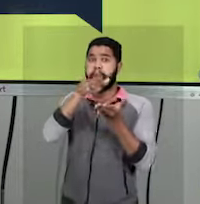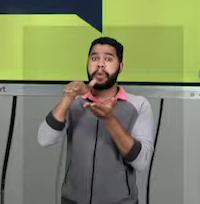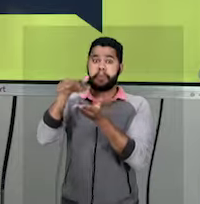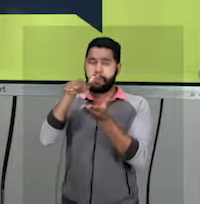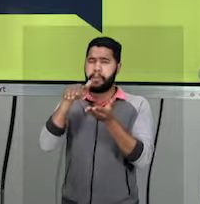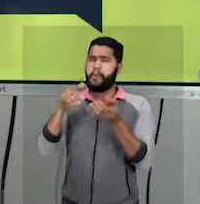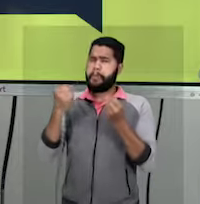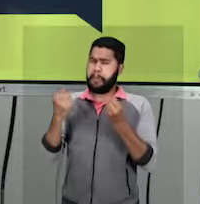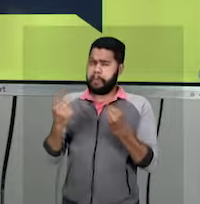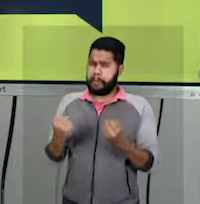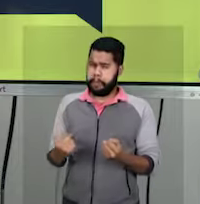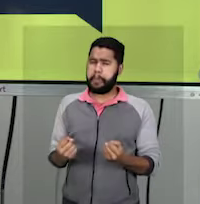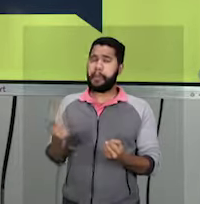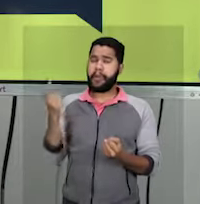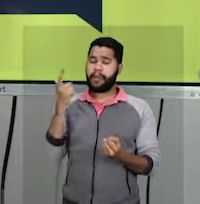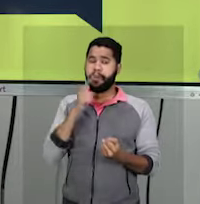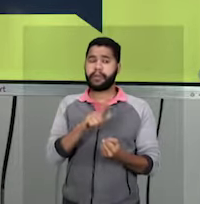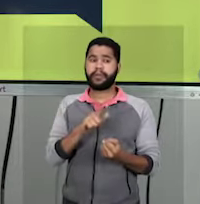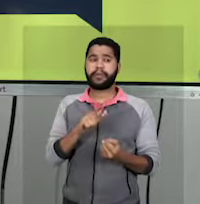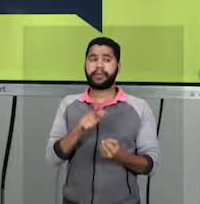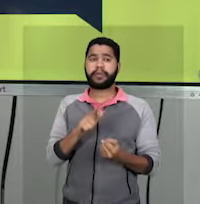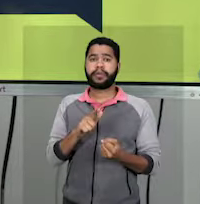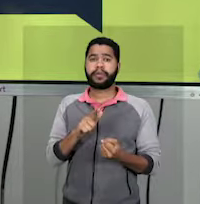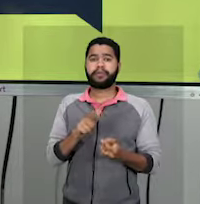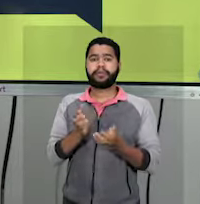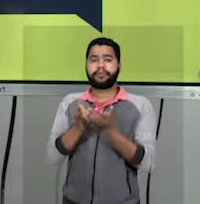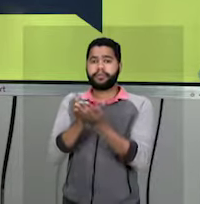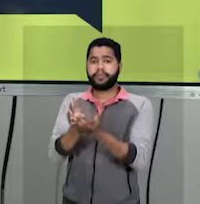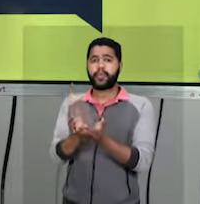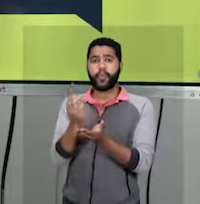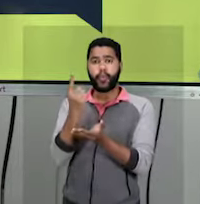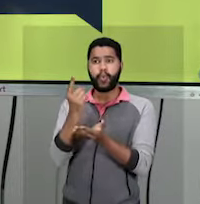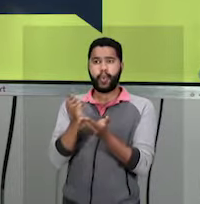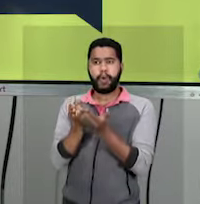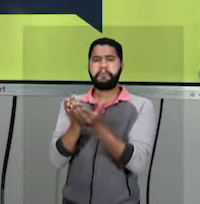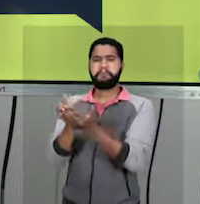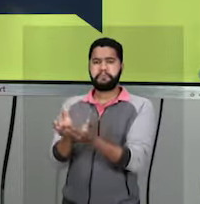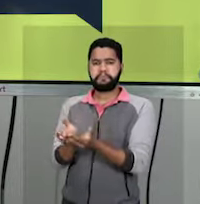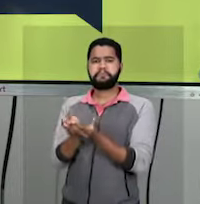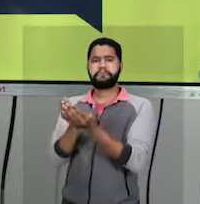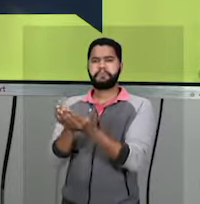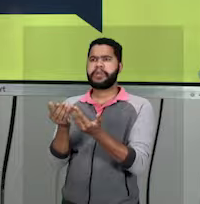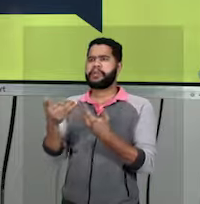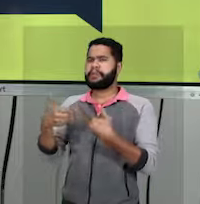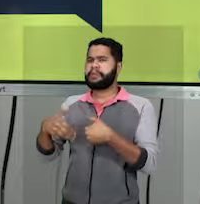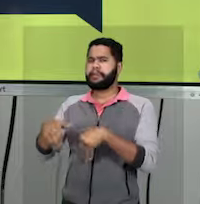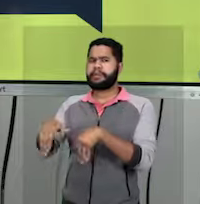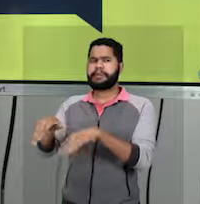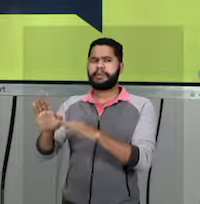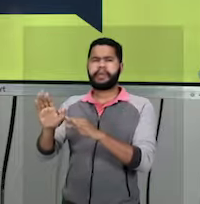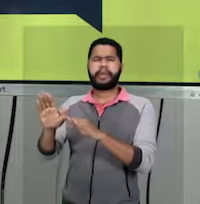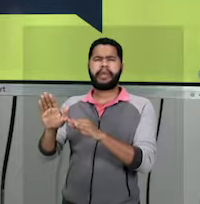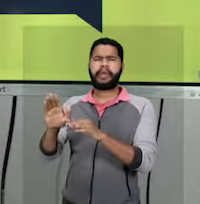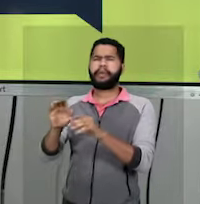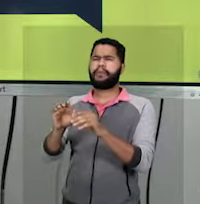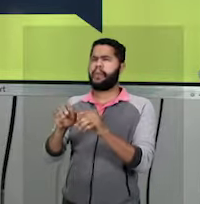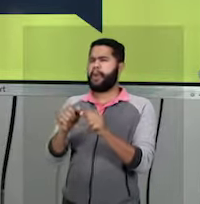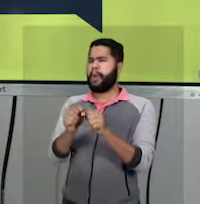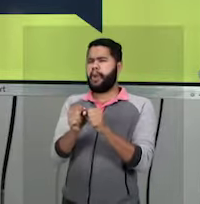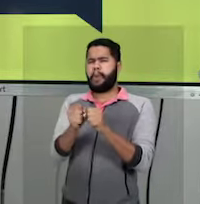mercadoria em menos viagem vêm uma só viagem ele é capaz de levar um